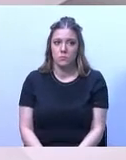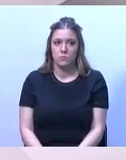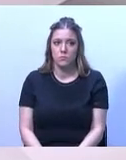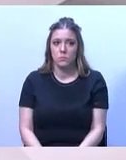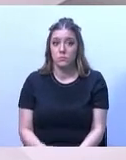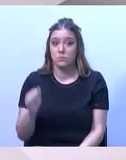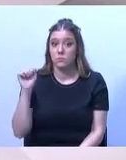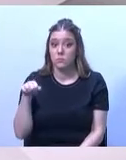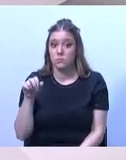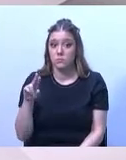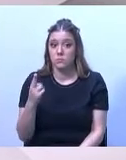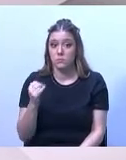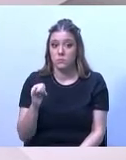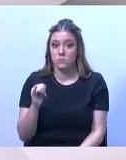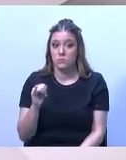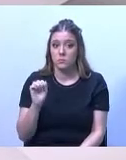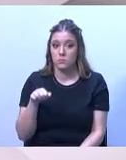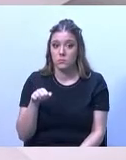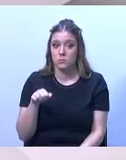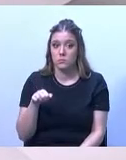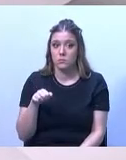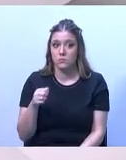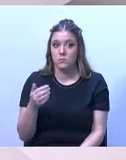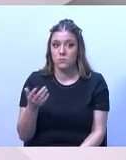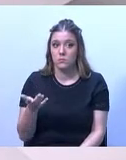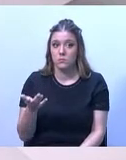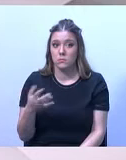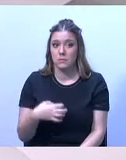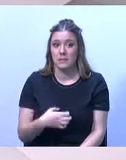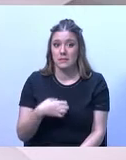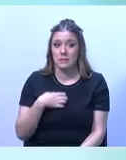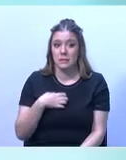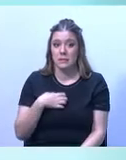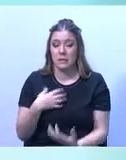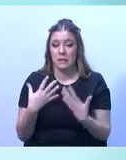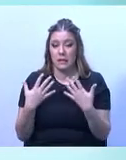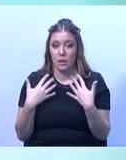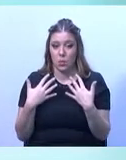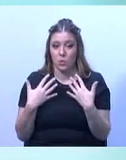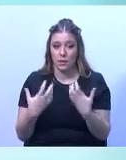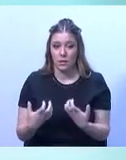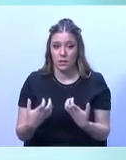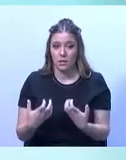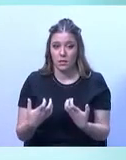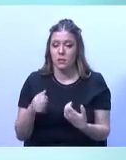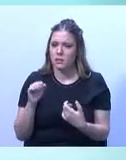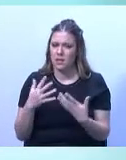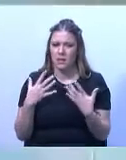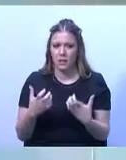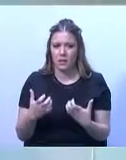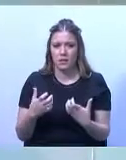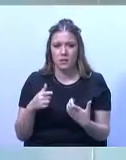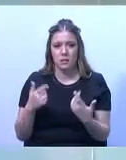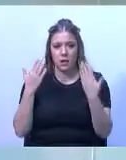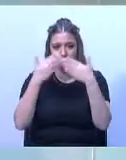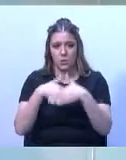Estou sim, Rui? Sim. Portanto, tem esta sensação de ter sempre os pés muito quentes, não é? Muito quentes, e quando me deito, sim, à